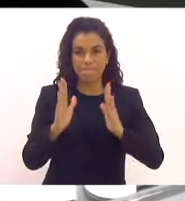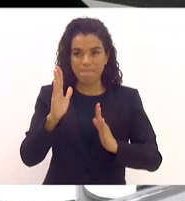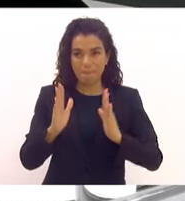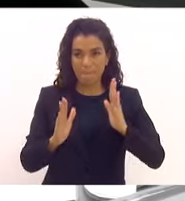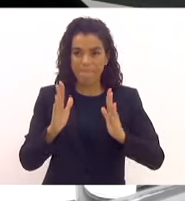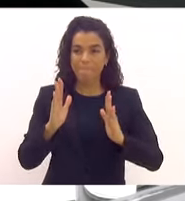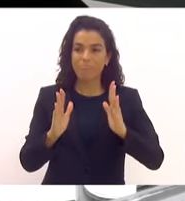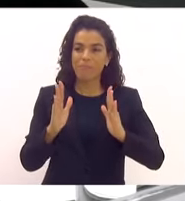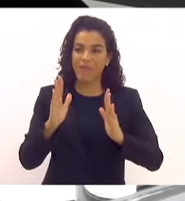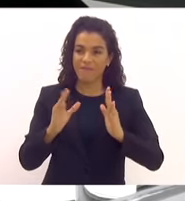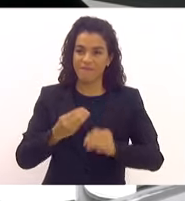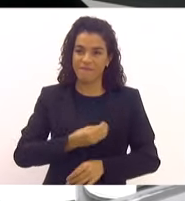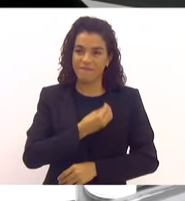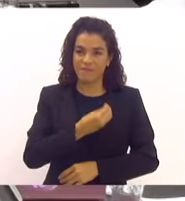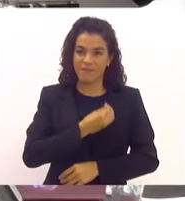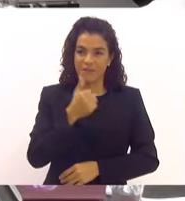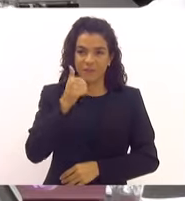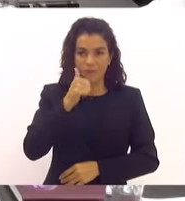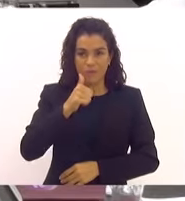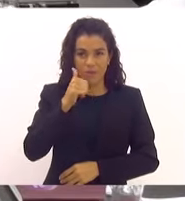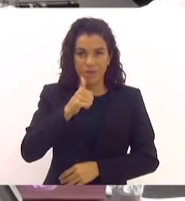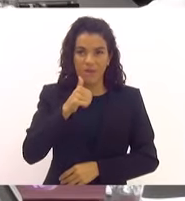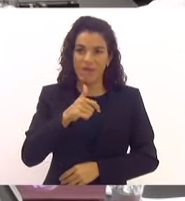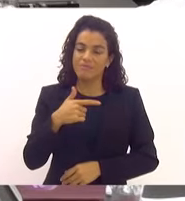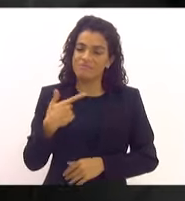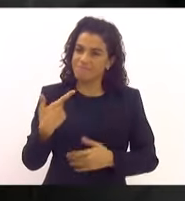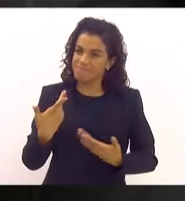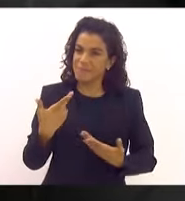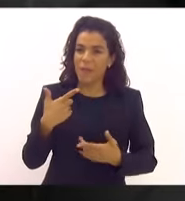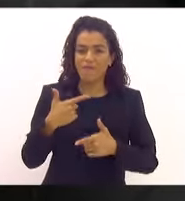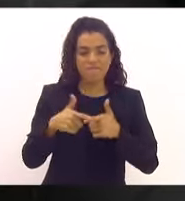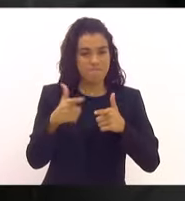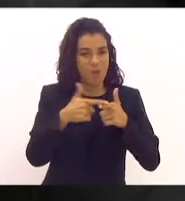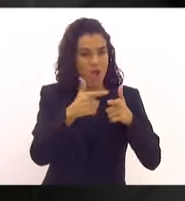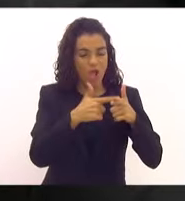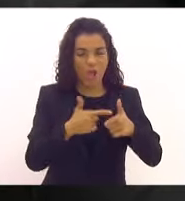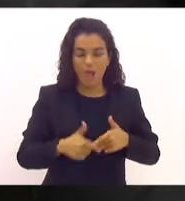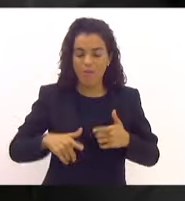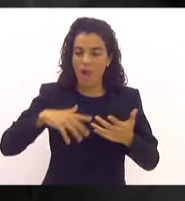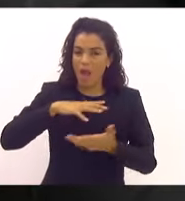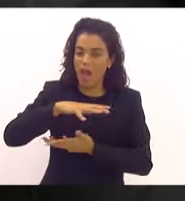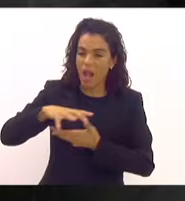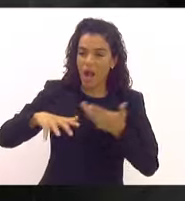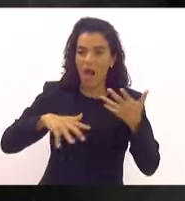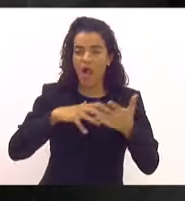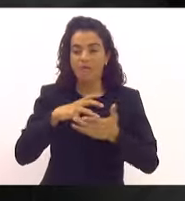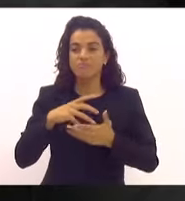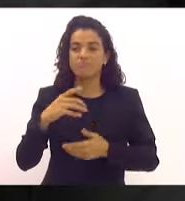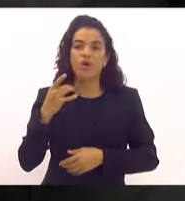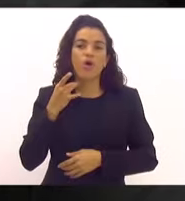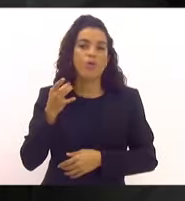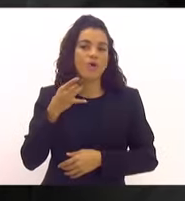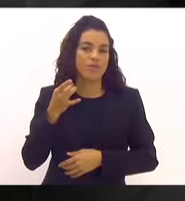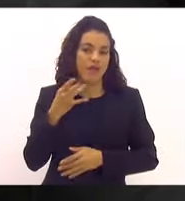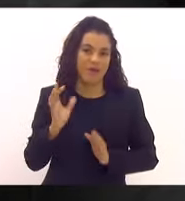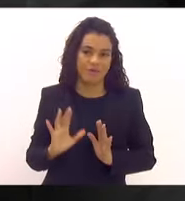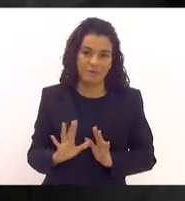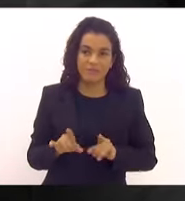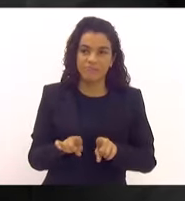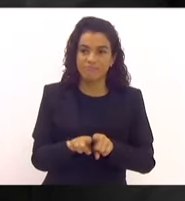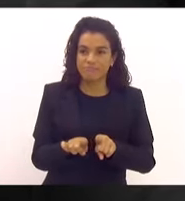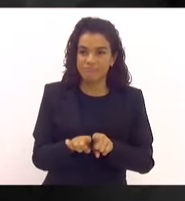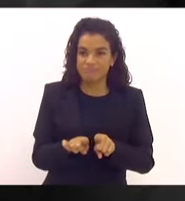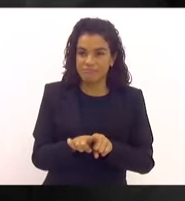né, da vida, né, da mulher, ela acarreta não só essa questão da desorganização hormonal, né? E